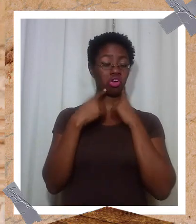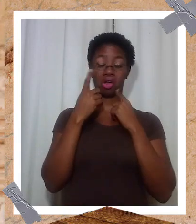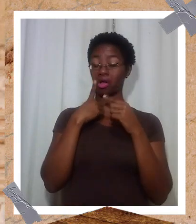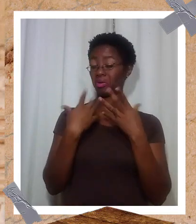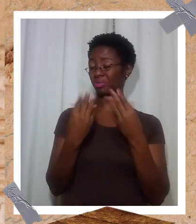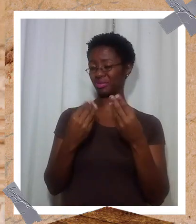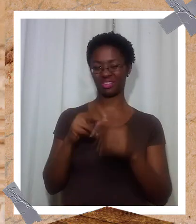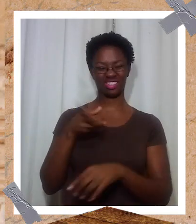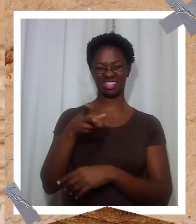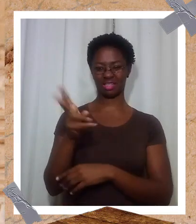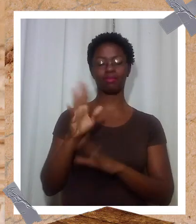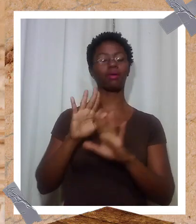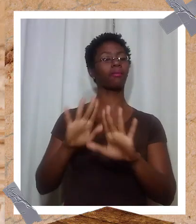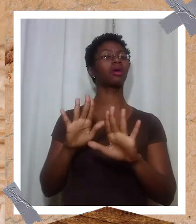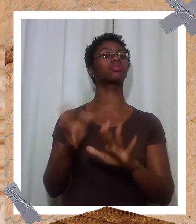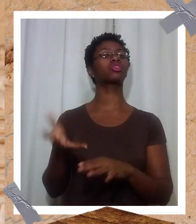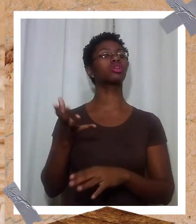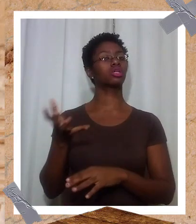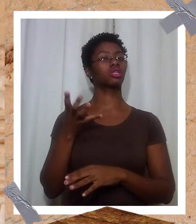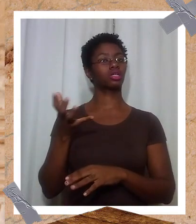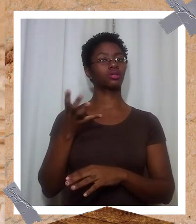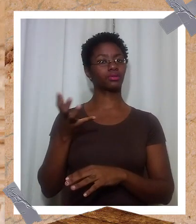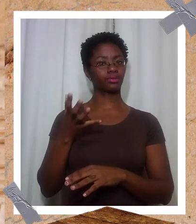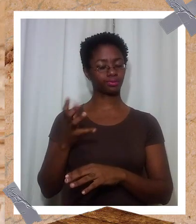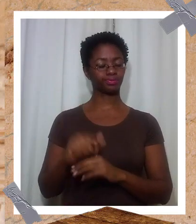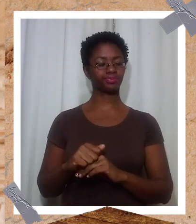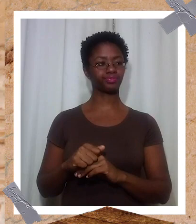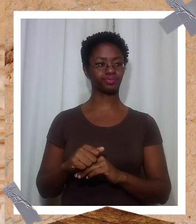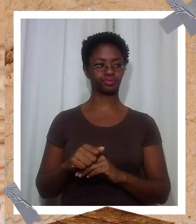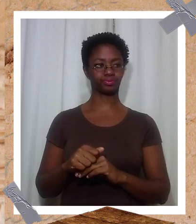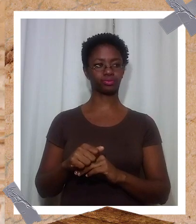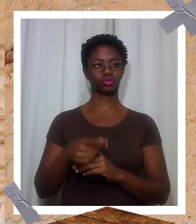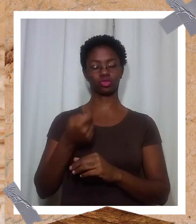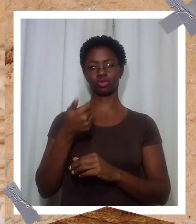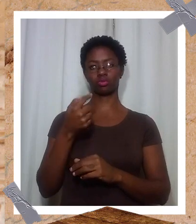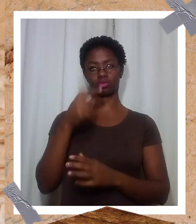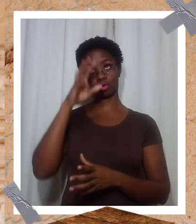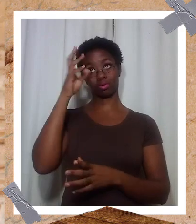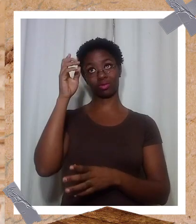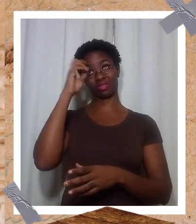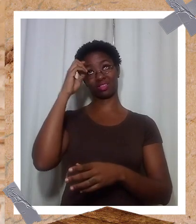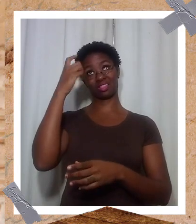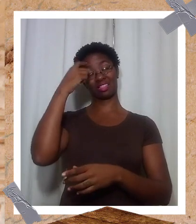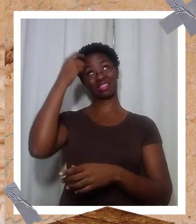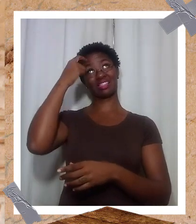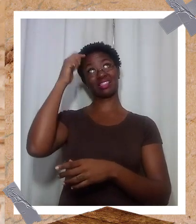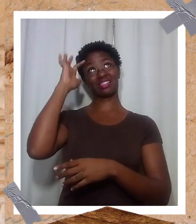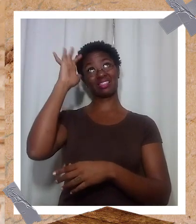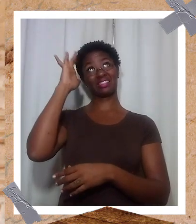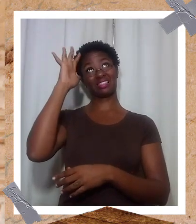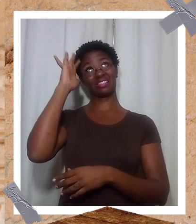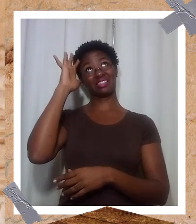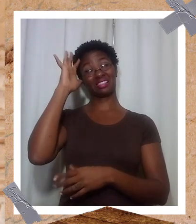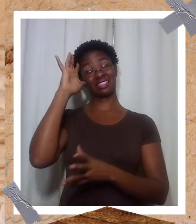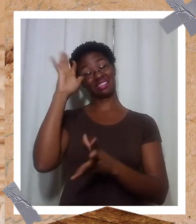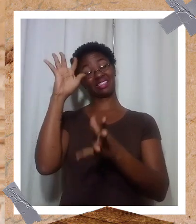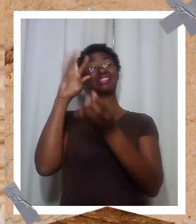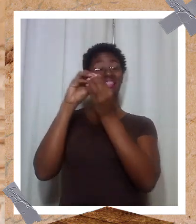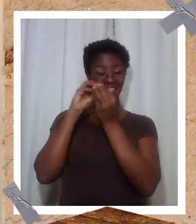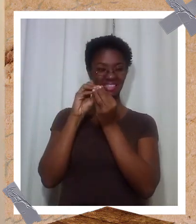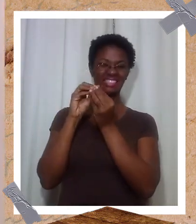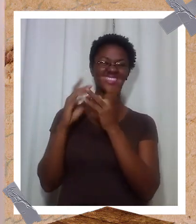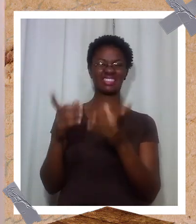nato. Agora eu só queria fechar um pouco essa questão do meu raciocínio, que eu fiquei tão emocionado com isso tudo, cara. Passou fumo na minha cabeça.